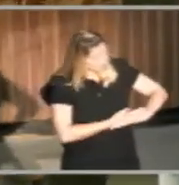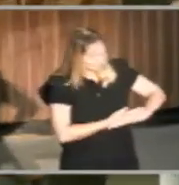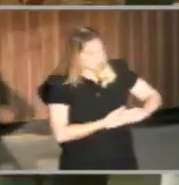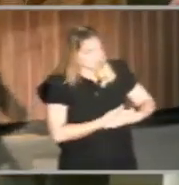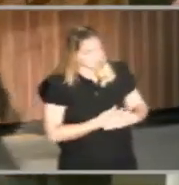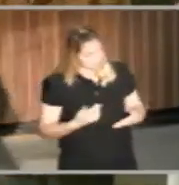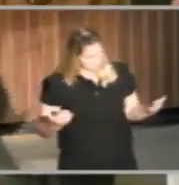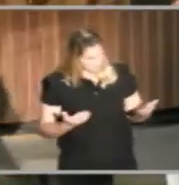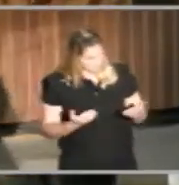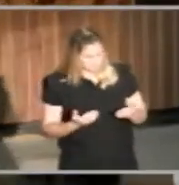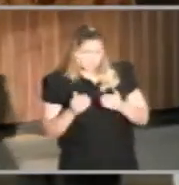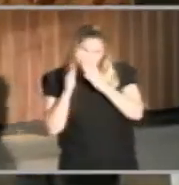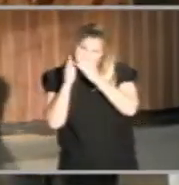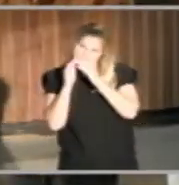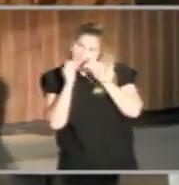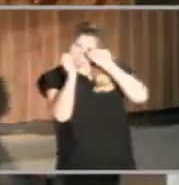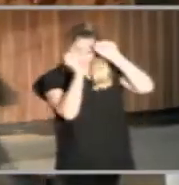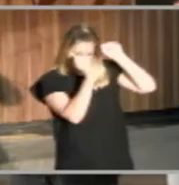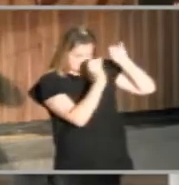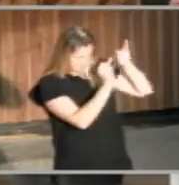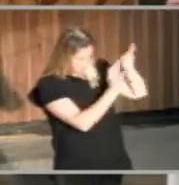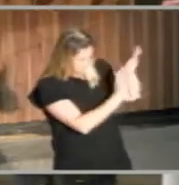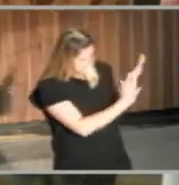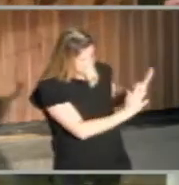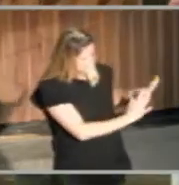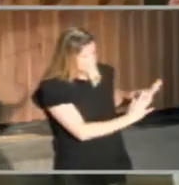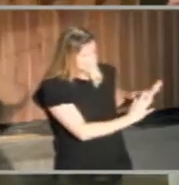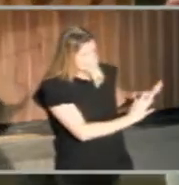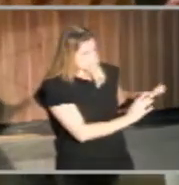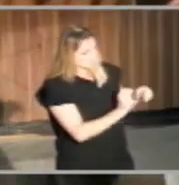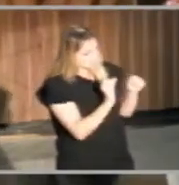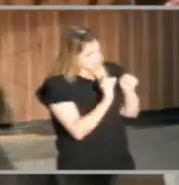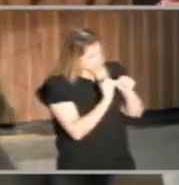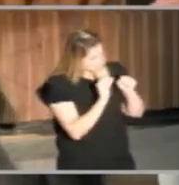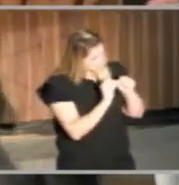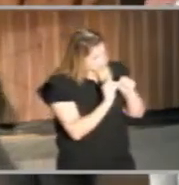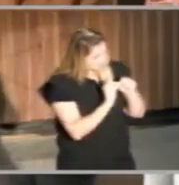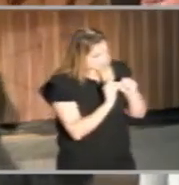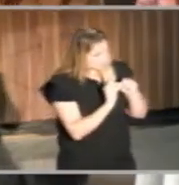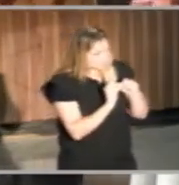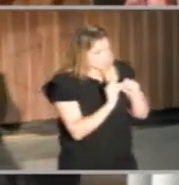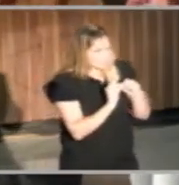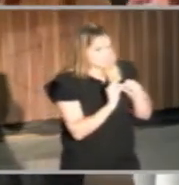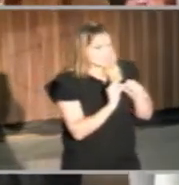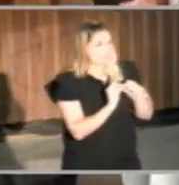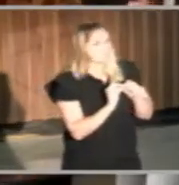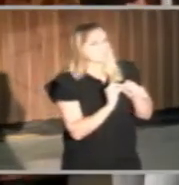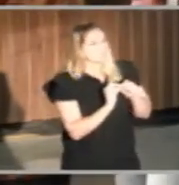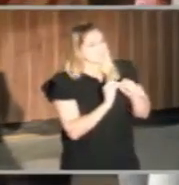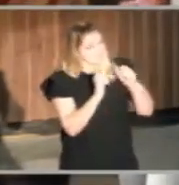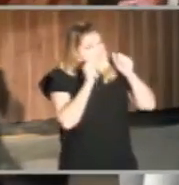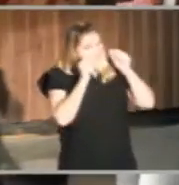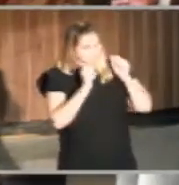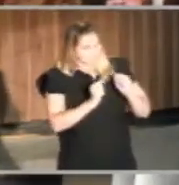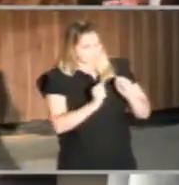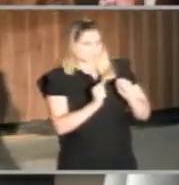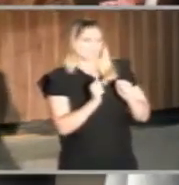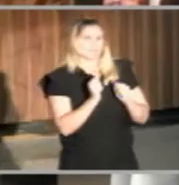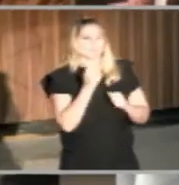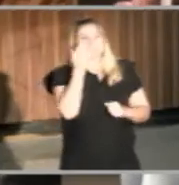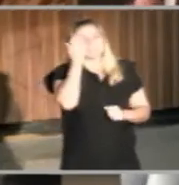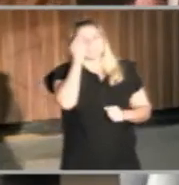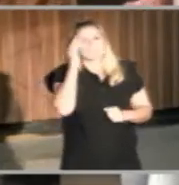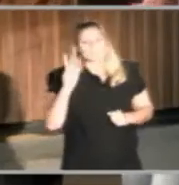para que vocês façam isso. Que ela não aprenda só matemática, essas coisas na escola, mas que ela aprenda valores, que ela